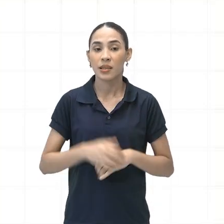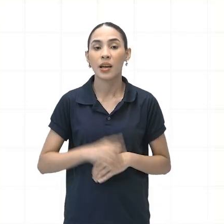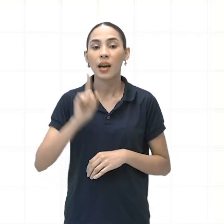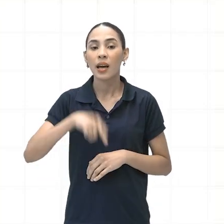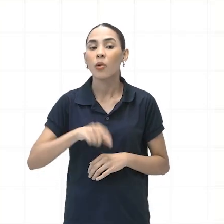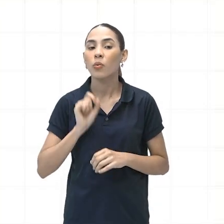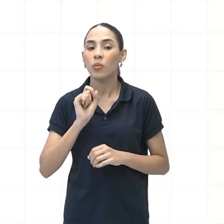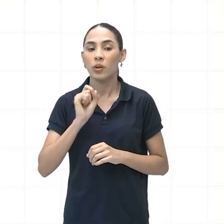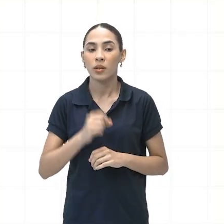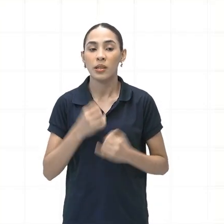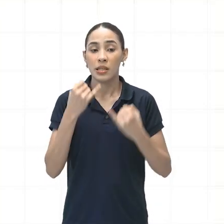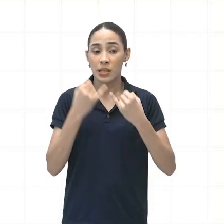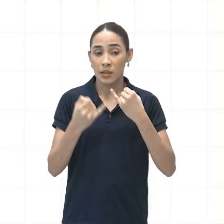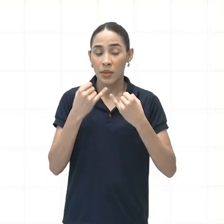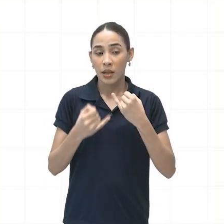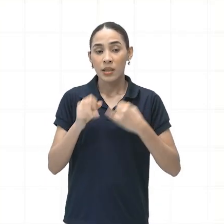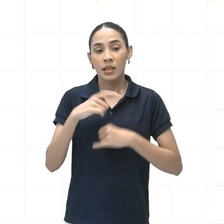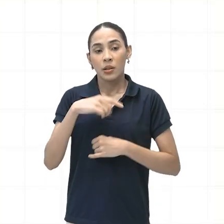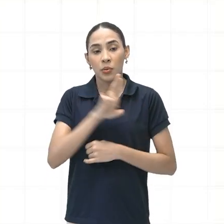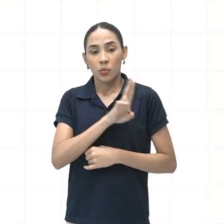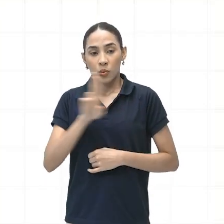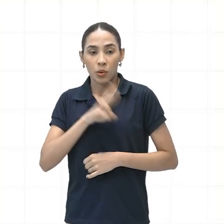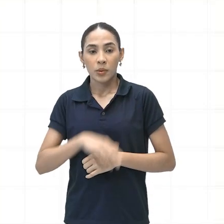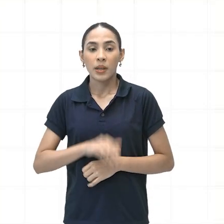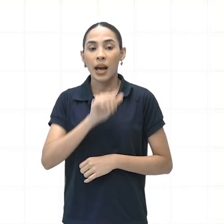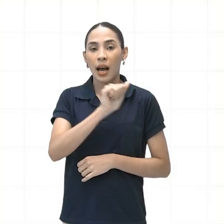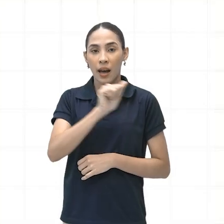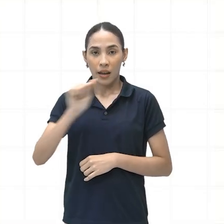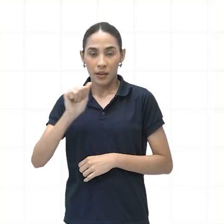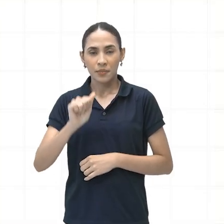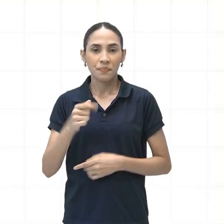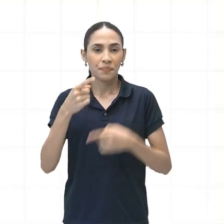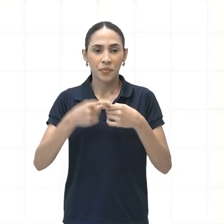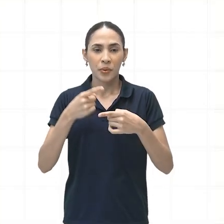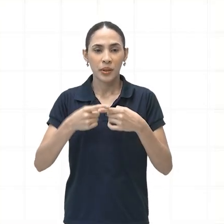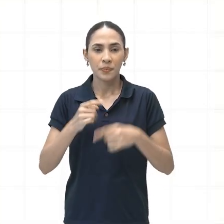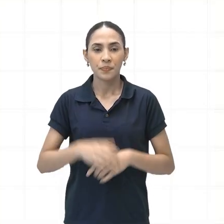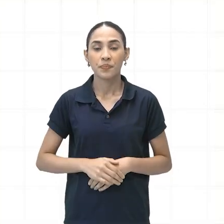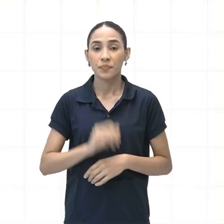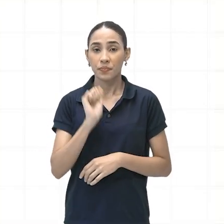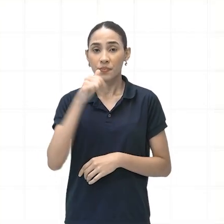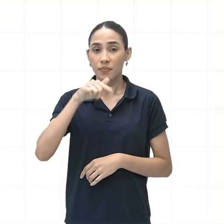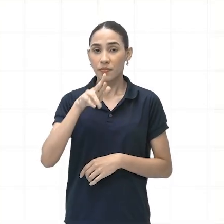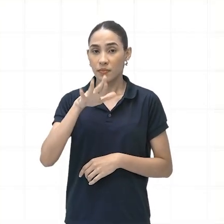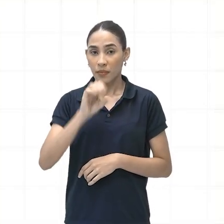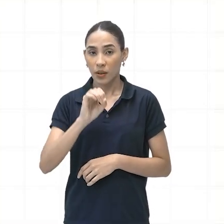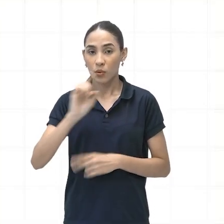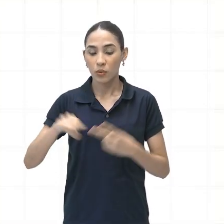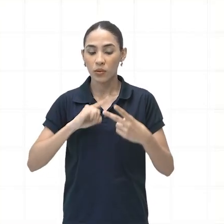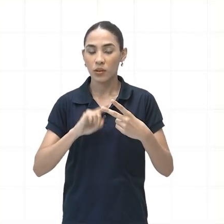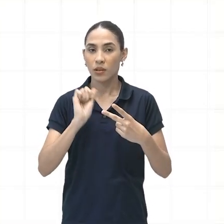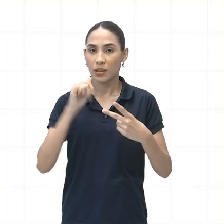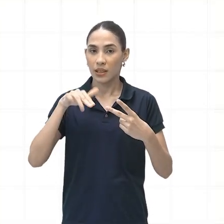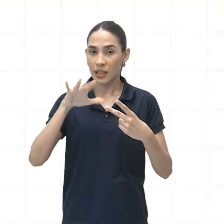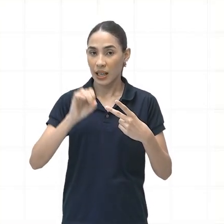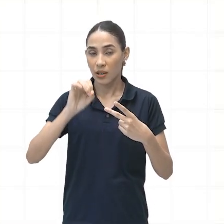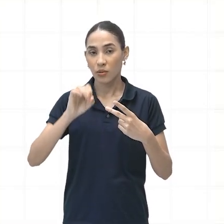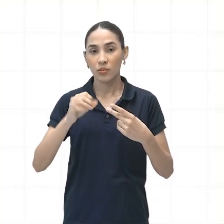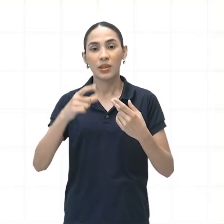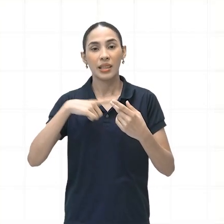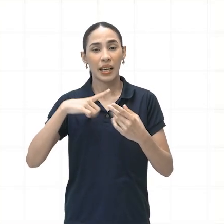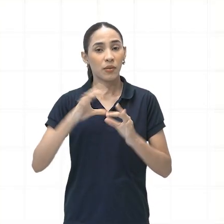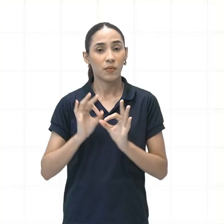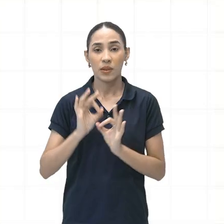o caso de semelhança que a gente chama de AA. Por quê? Ângulo, ângulo. Então, são triângulos